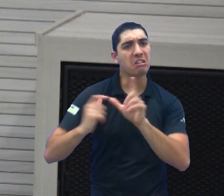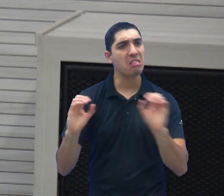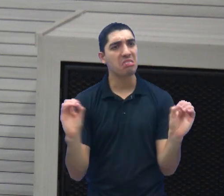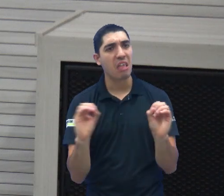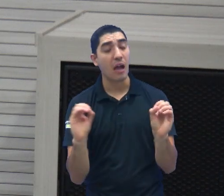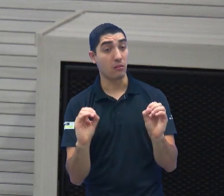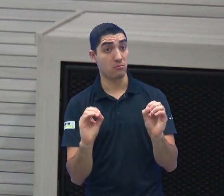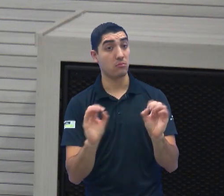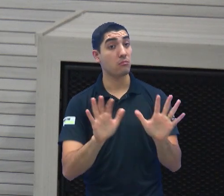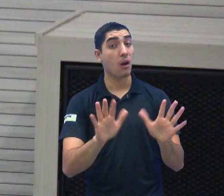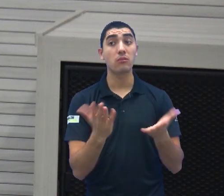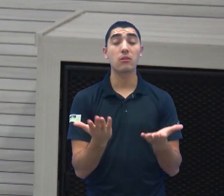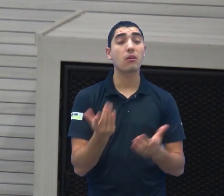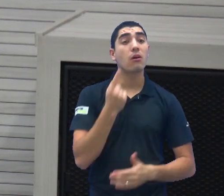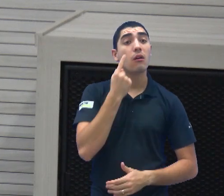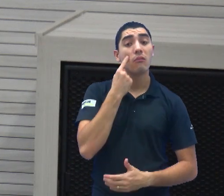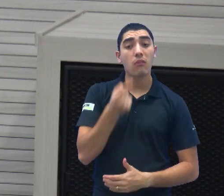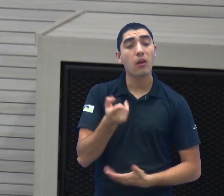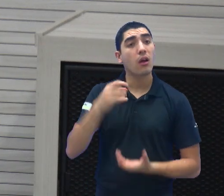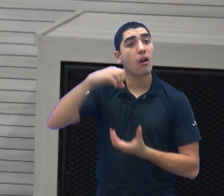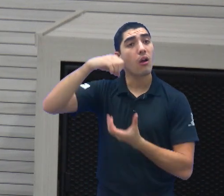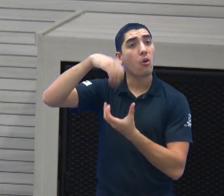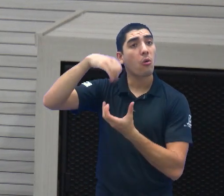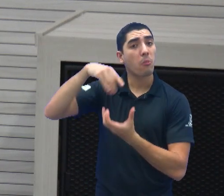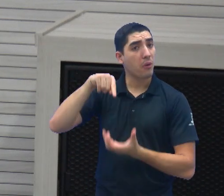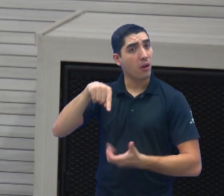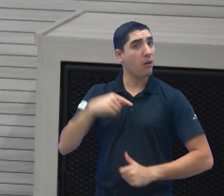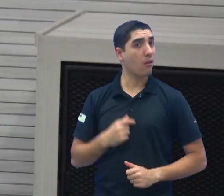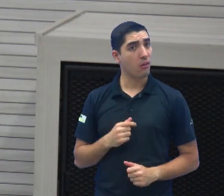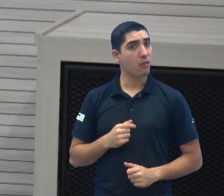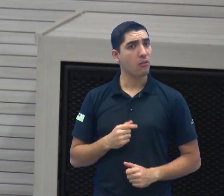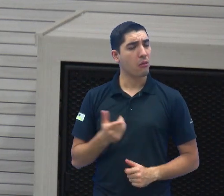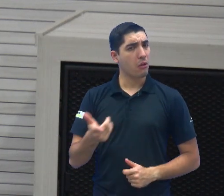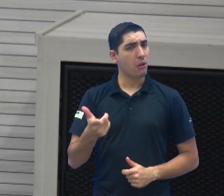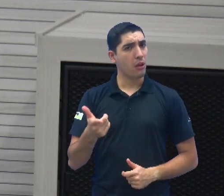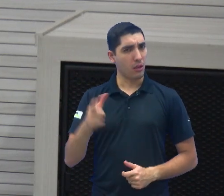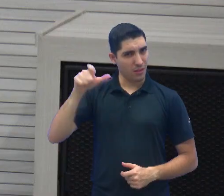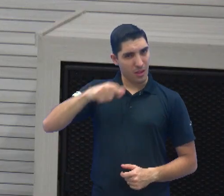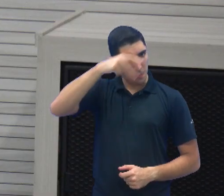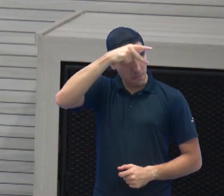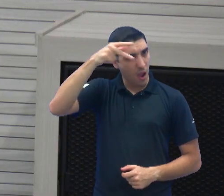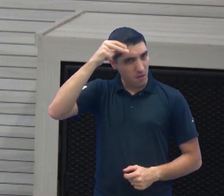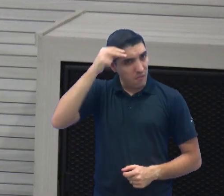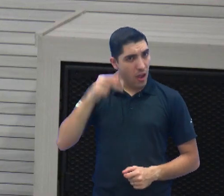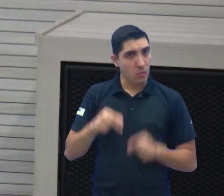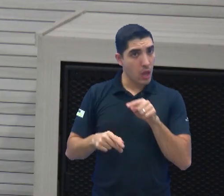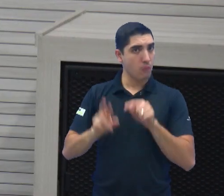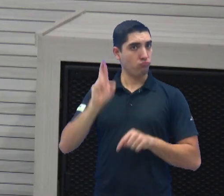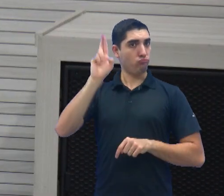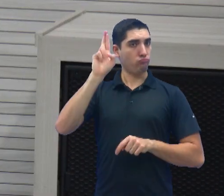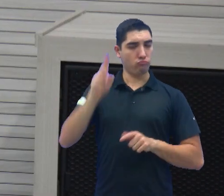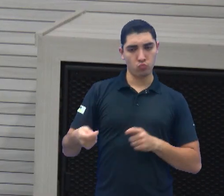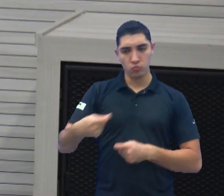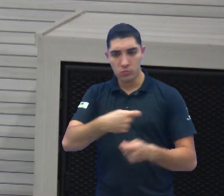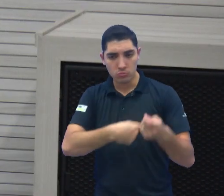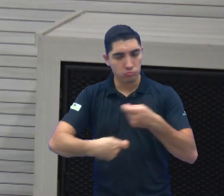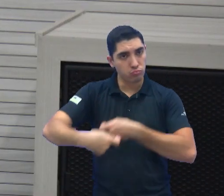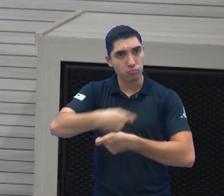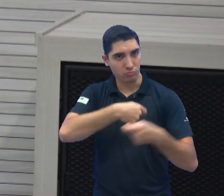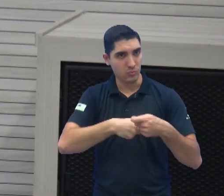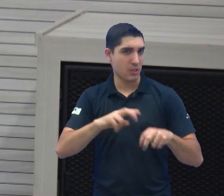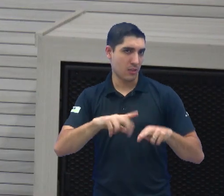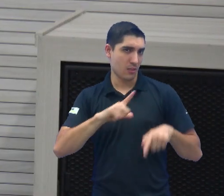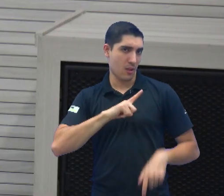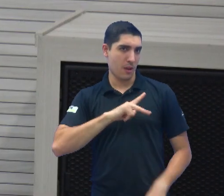vê a Urban, que é administrada aí pelo prefeito, né, através do seu presidente da